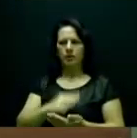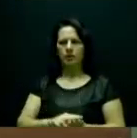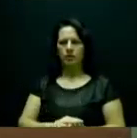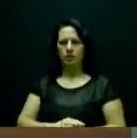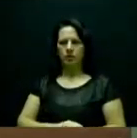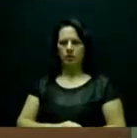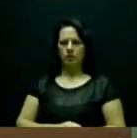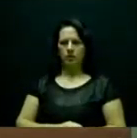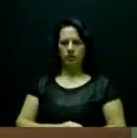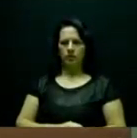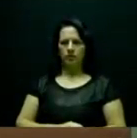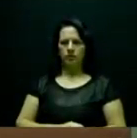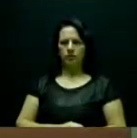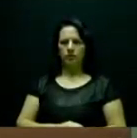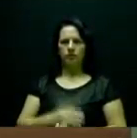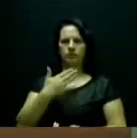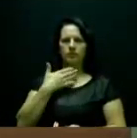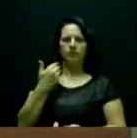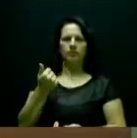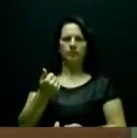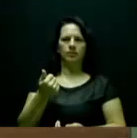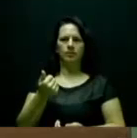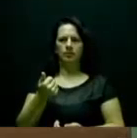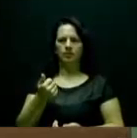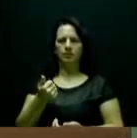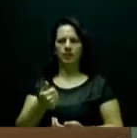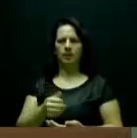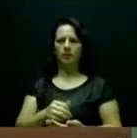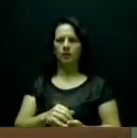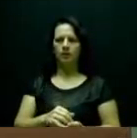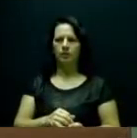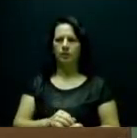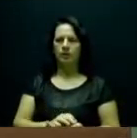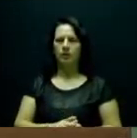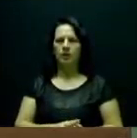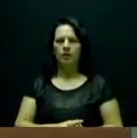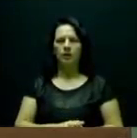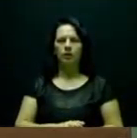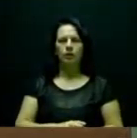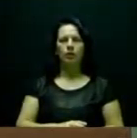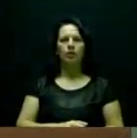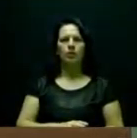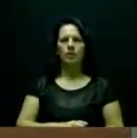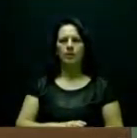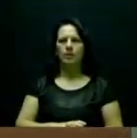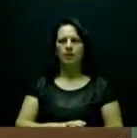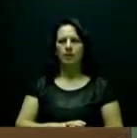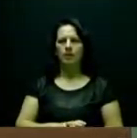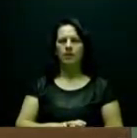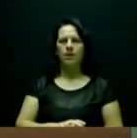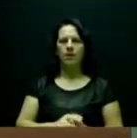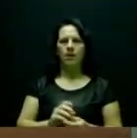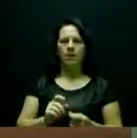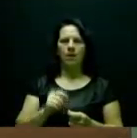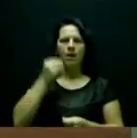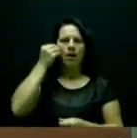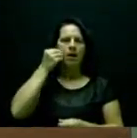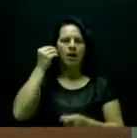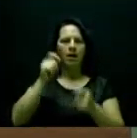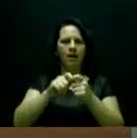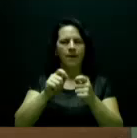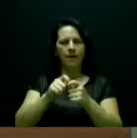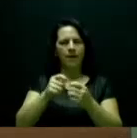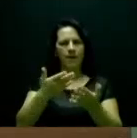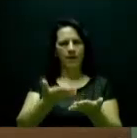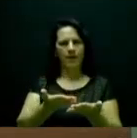o incidente aí, ou melhor, a grande, não é nem incidente, a grande sacanagem que tentaram fazer com o senhor.